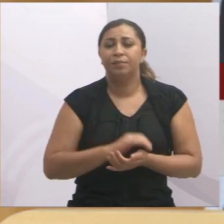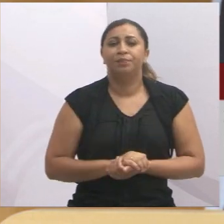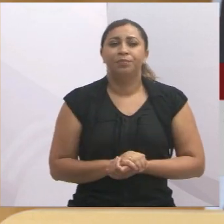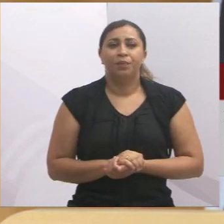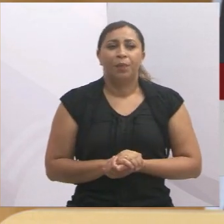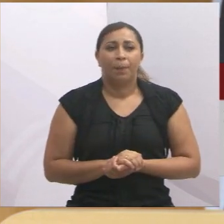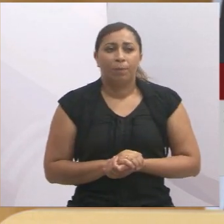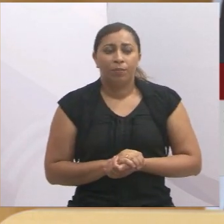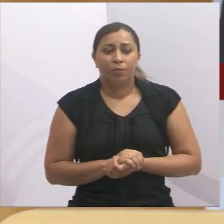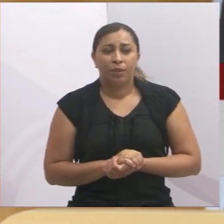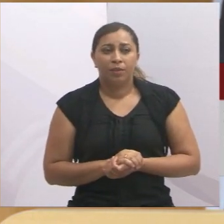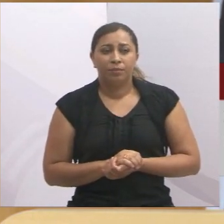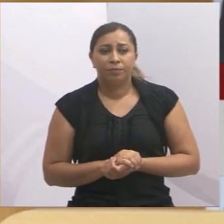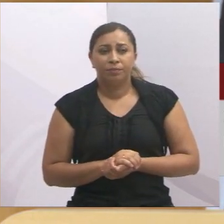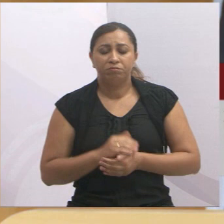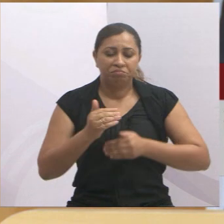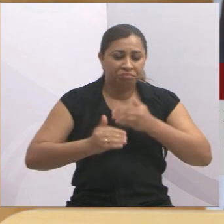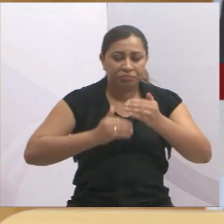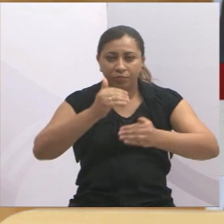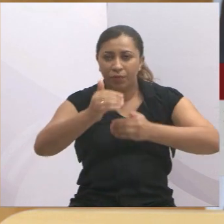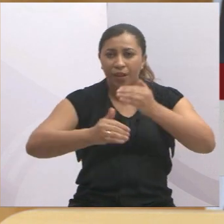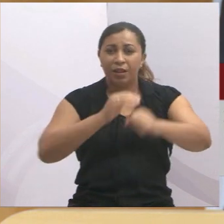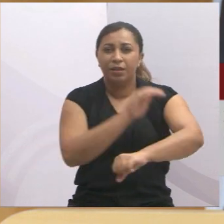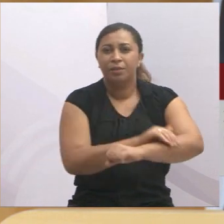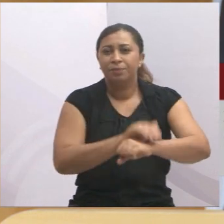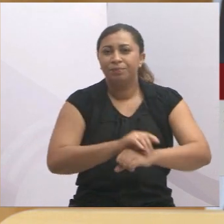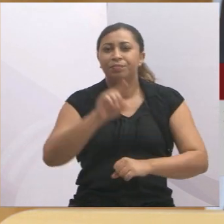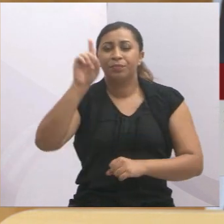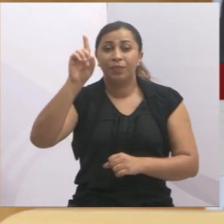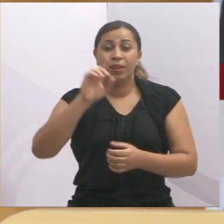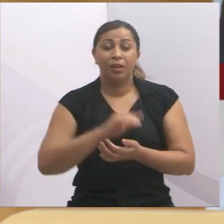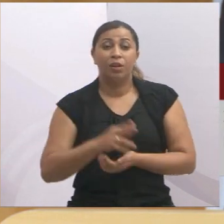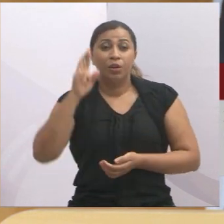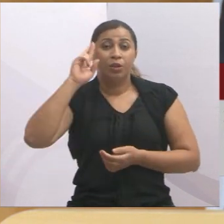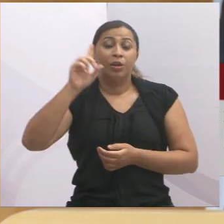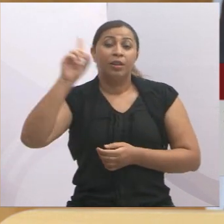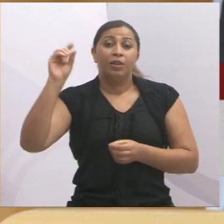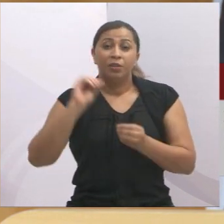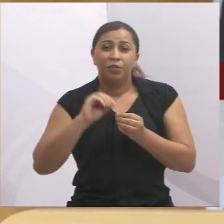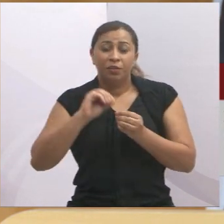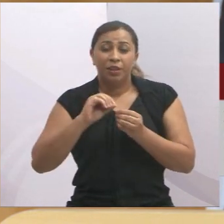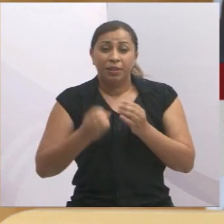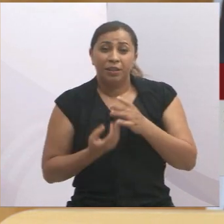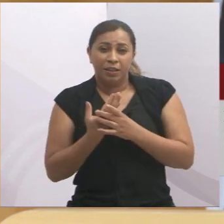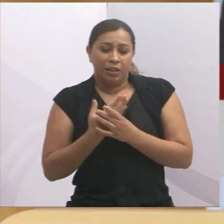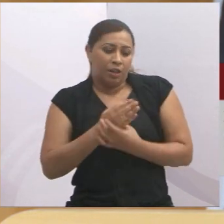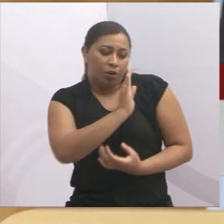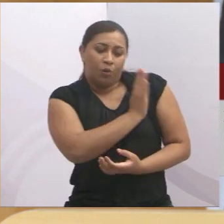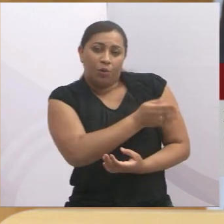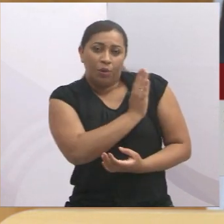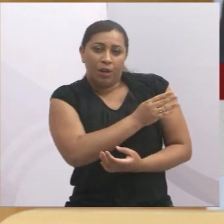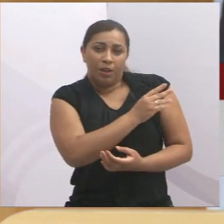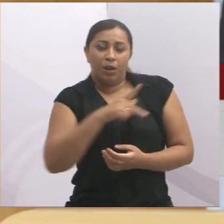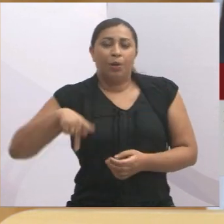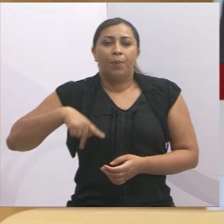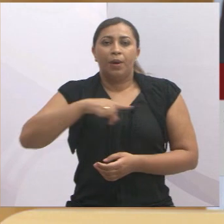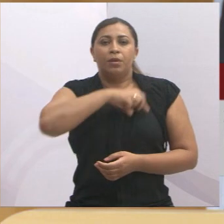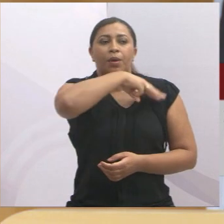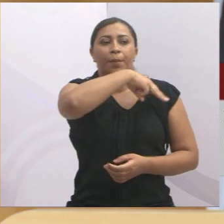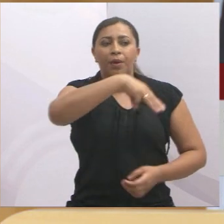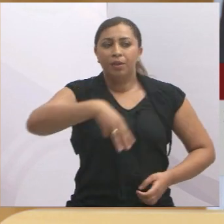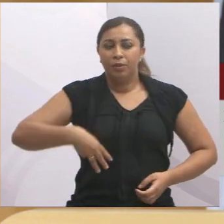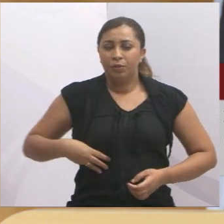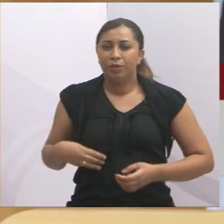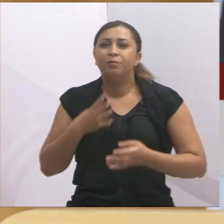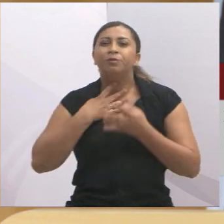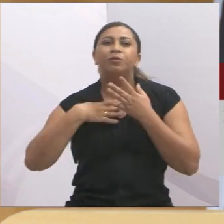recuperações. Durante a jornada da AD Madureira, o Senhor Deus fez nascer no coração do pastor Manuel José da Costa o desejo de